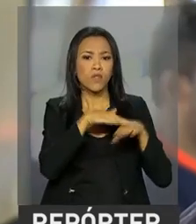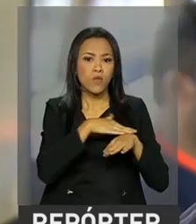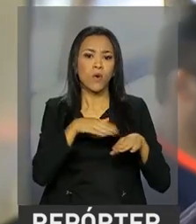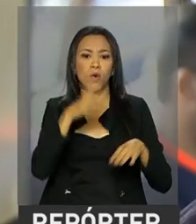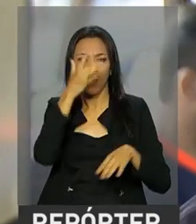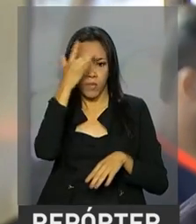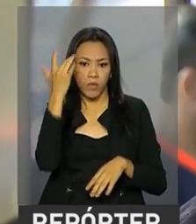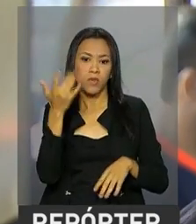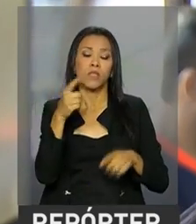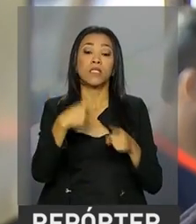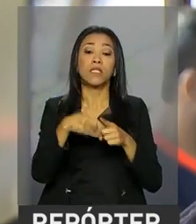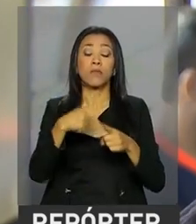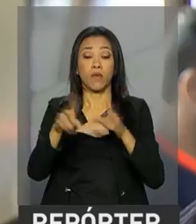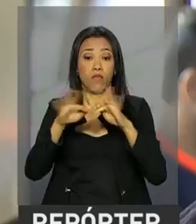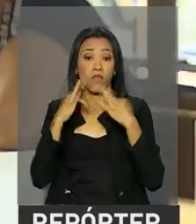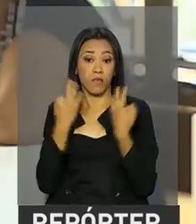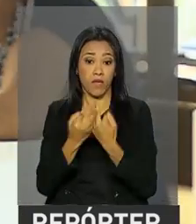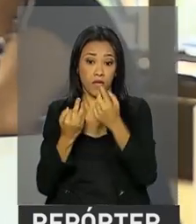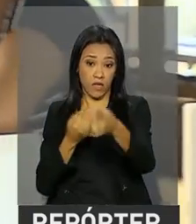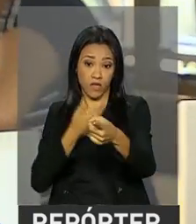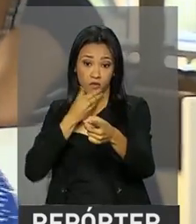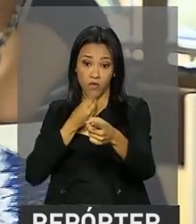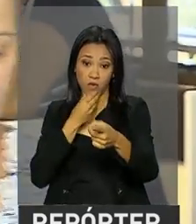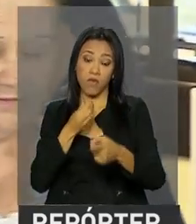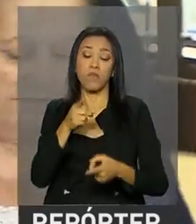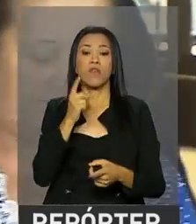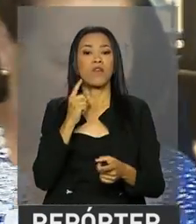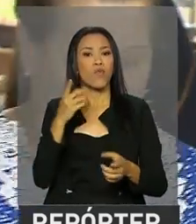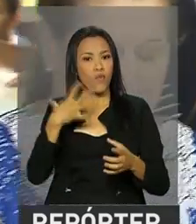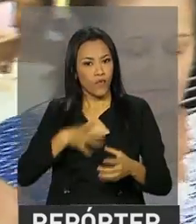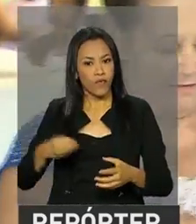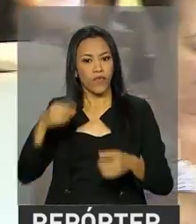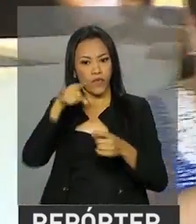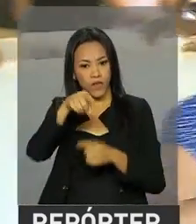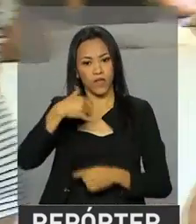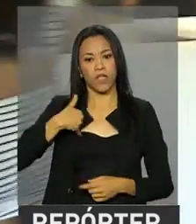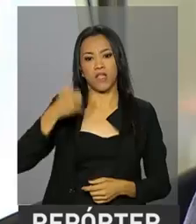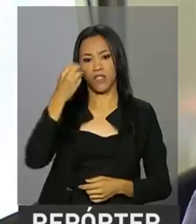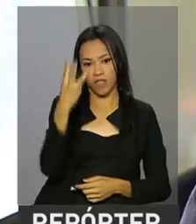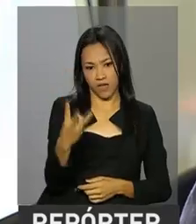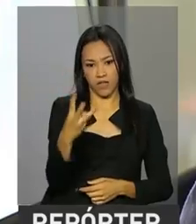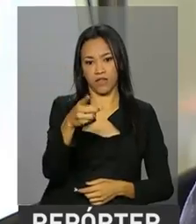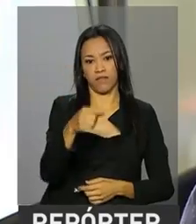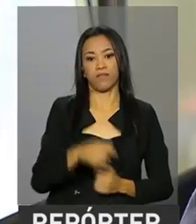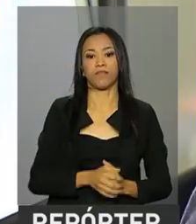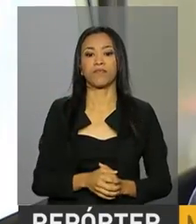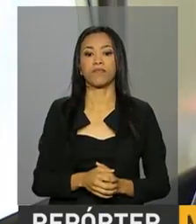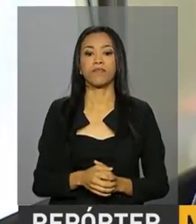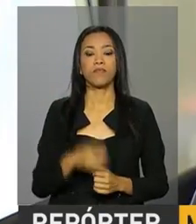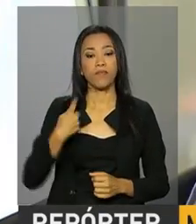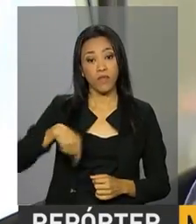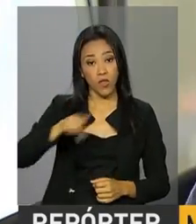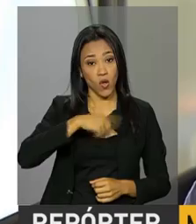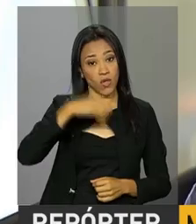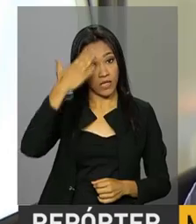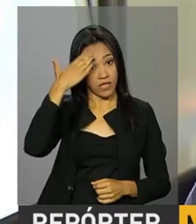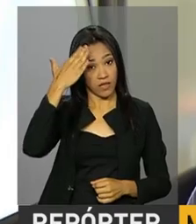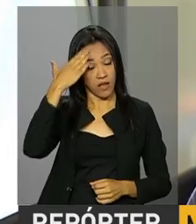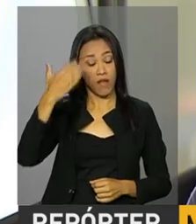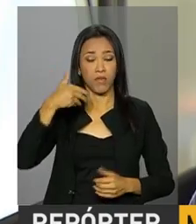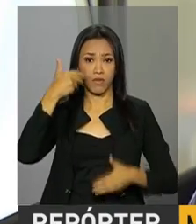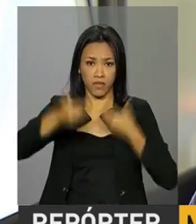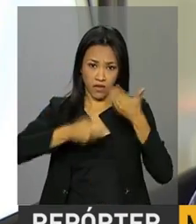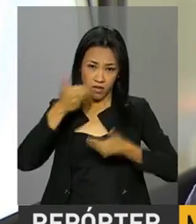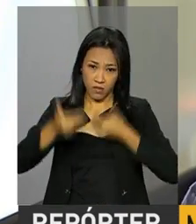como o Marcos, que encontrou no hospital uma chance para o filho Cauã, de 3 anos. A gente sabe que um tratamento desse